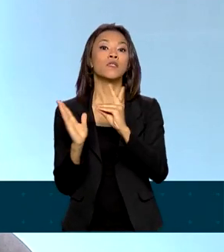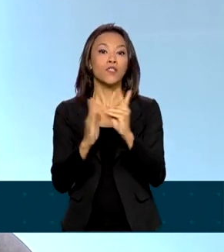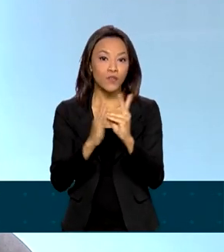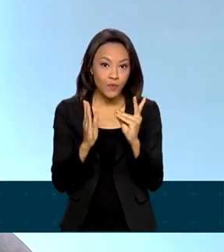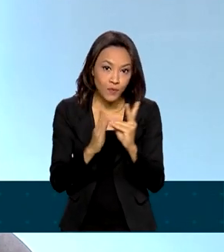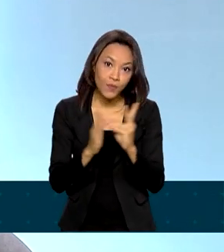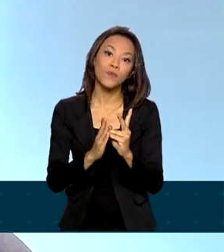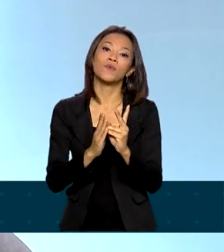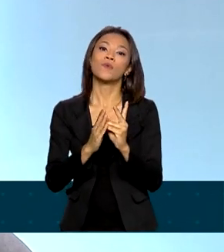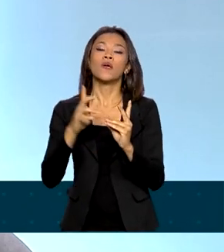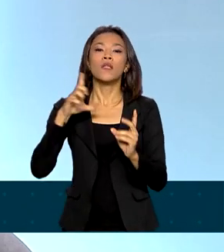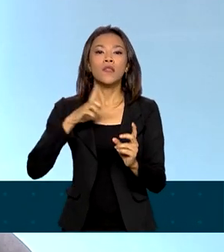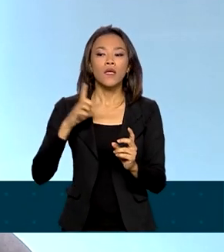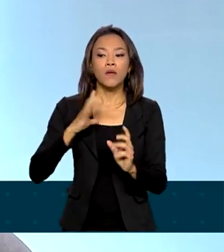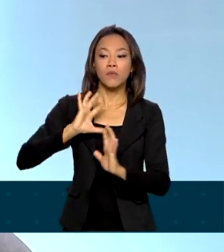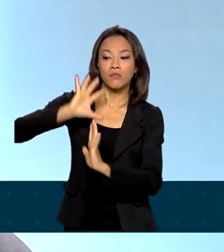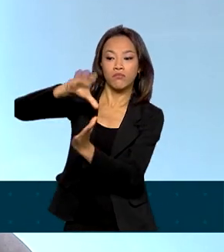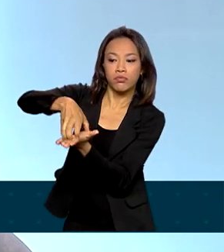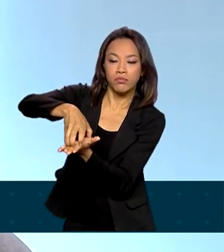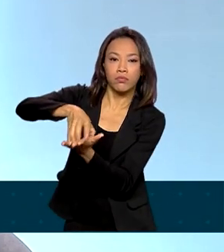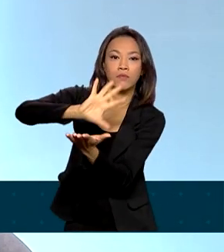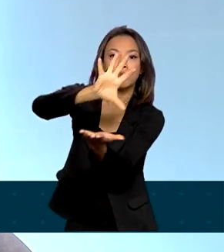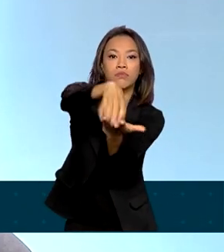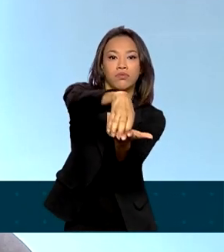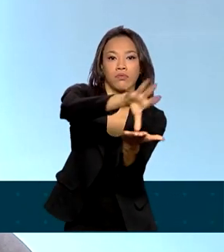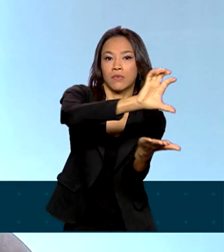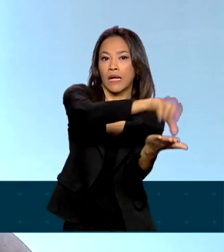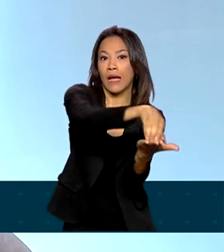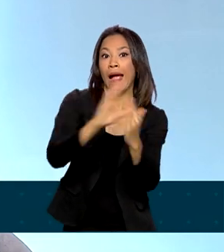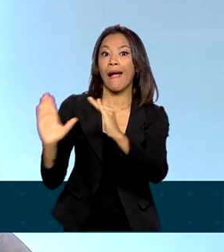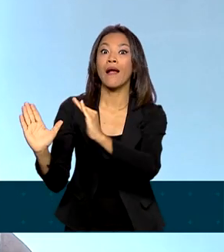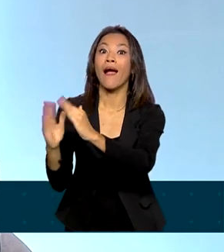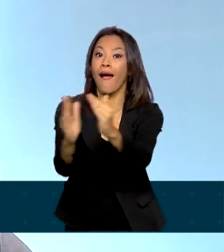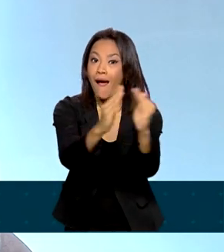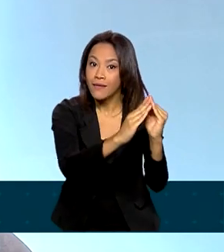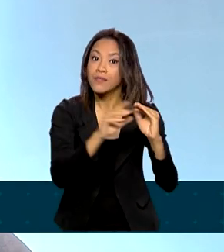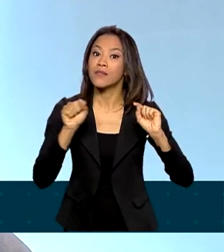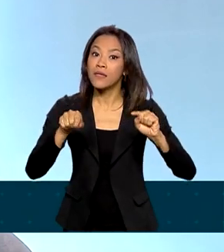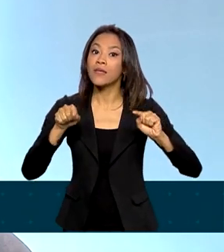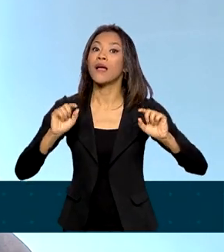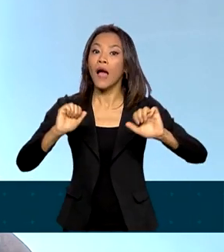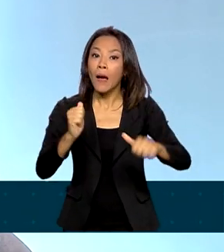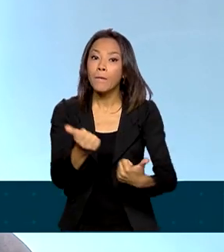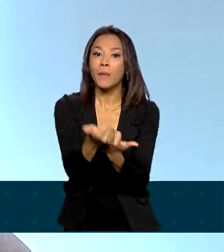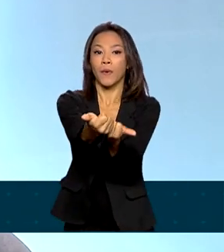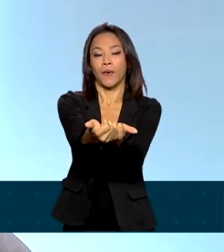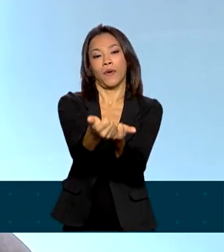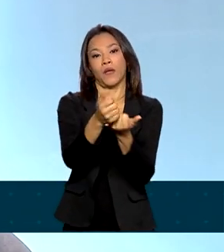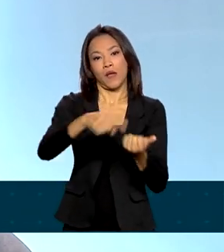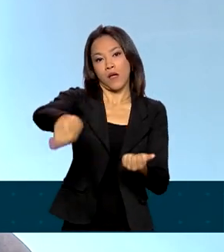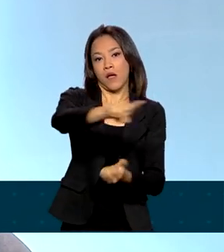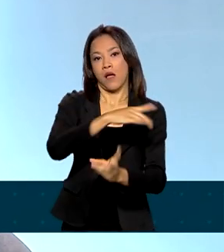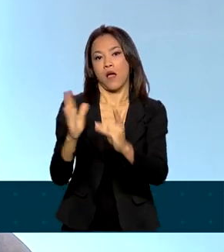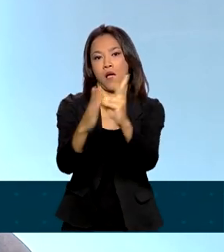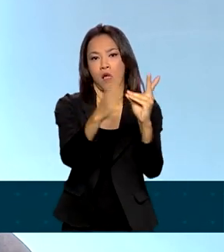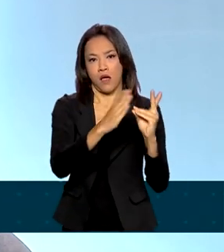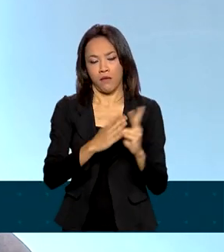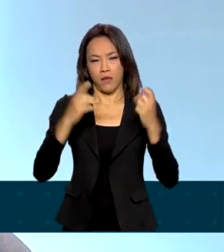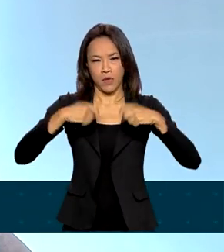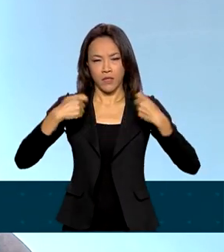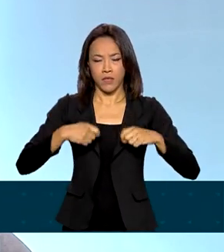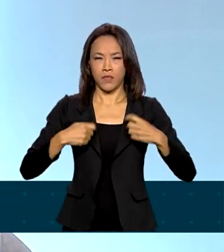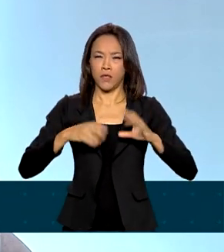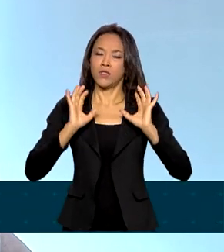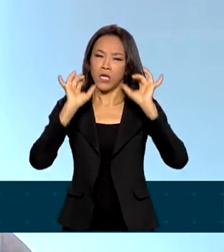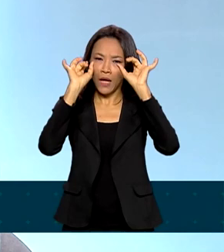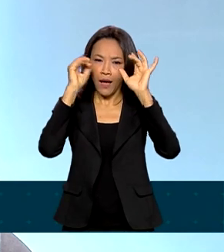uma estrutura das casas de saúde indígena, que dão apoio aos indígenas que precisam de assistência especializada